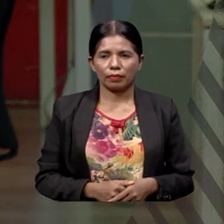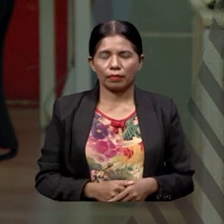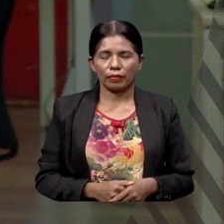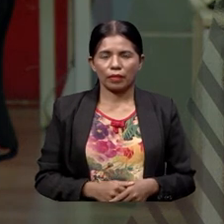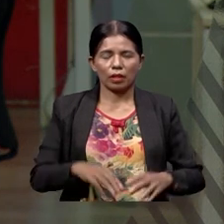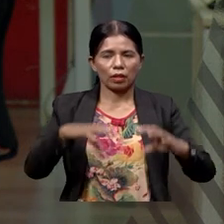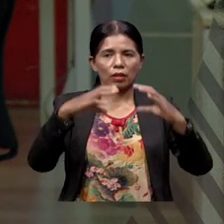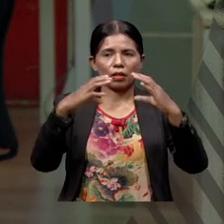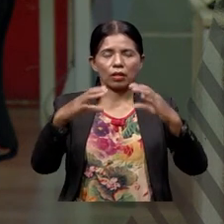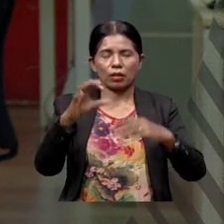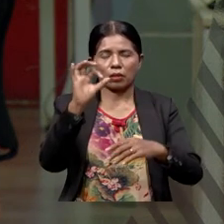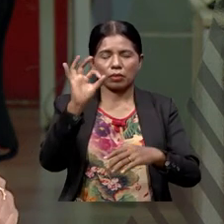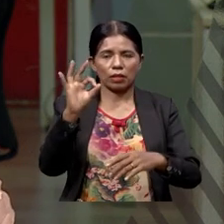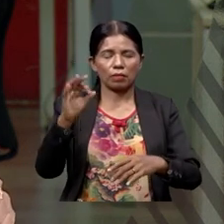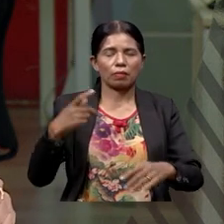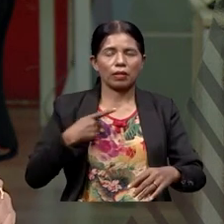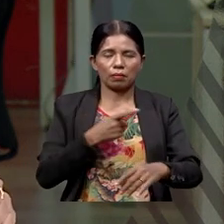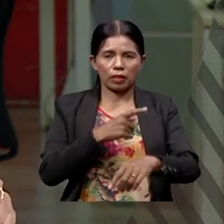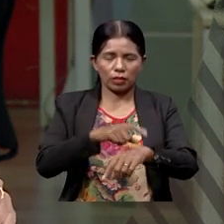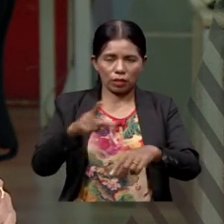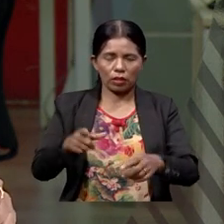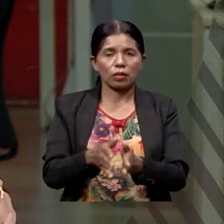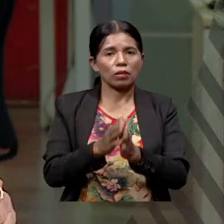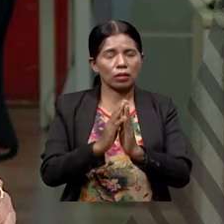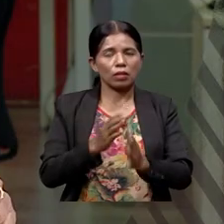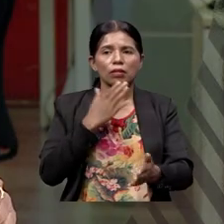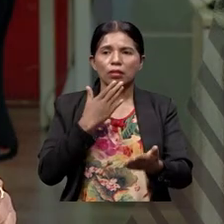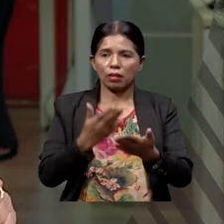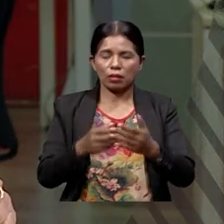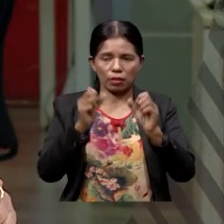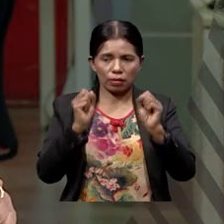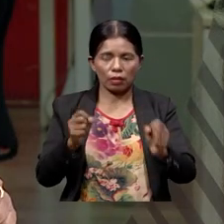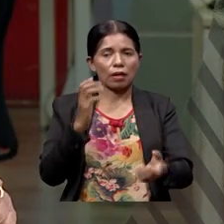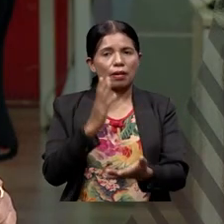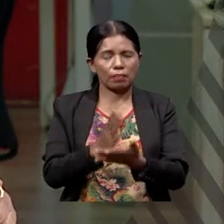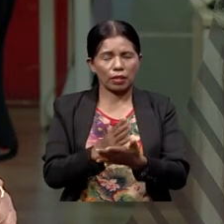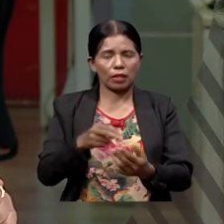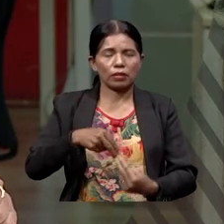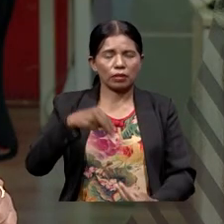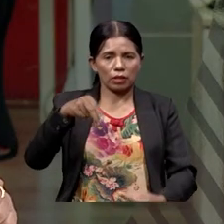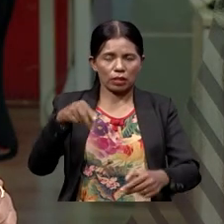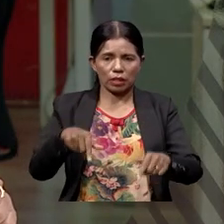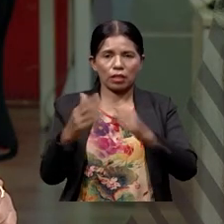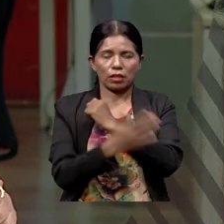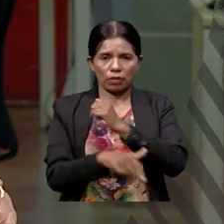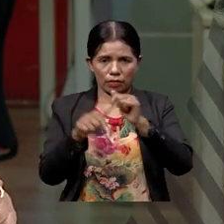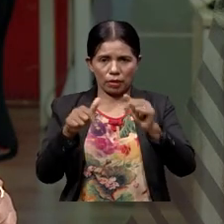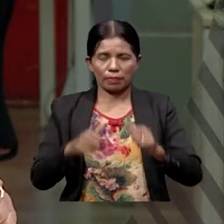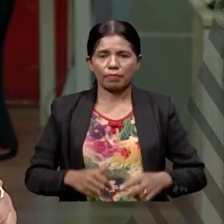Comissão EFI, Parlamento Nacional, russo equipa integrada à gestão DIEC no nível de combate à malnutrição e arrailaram.